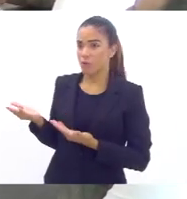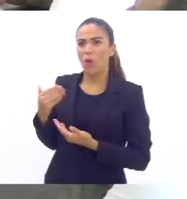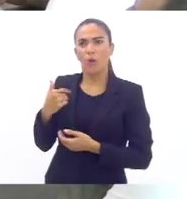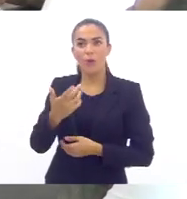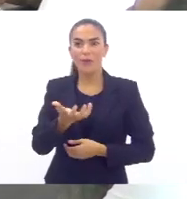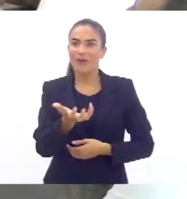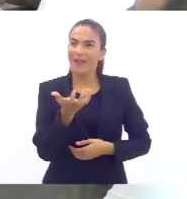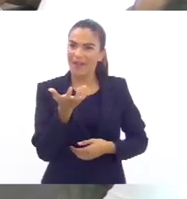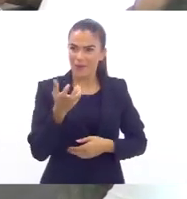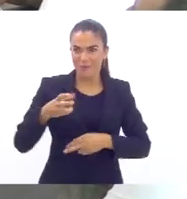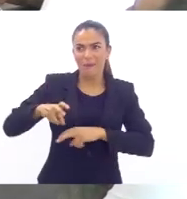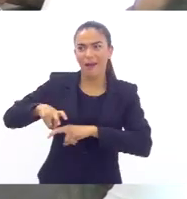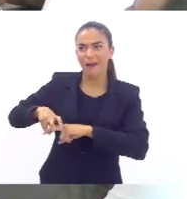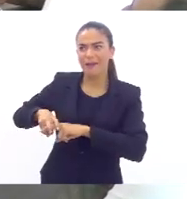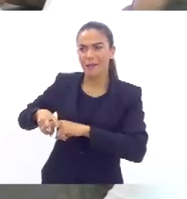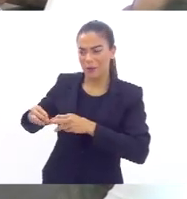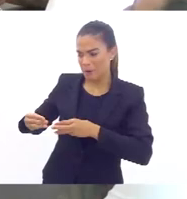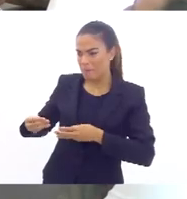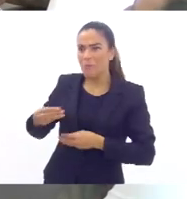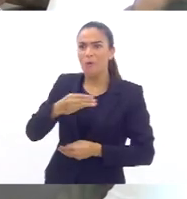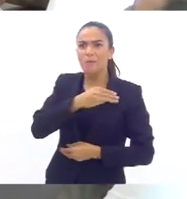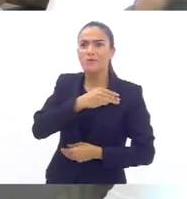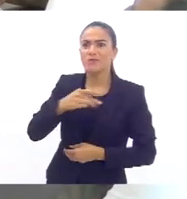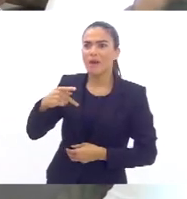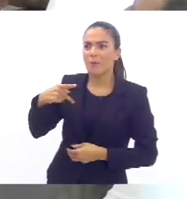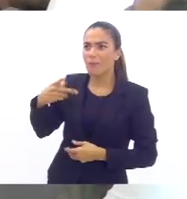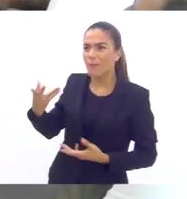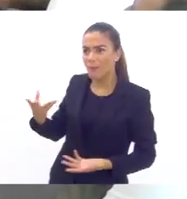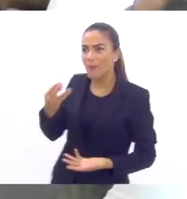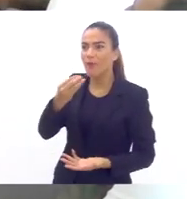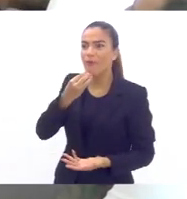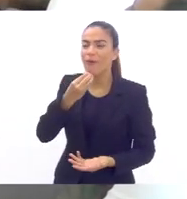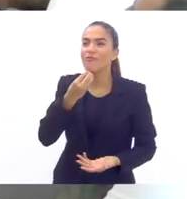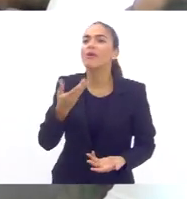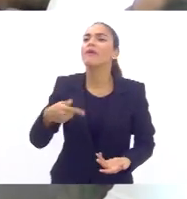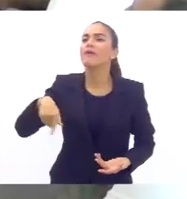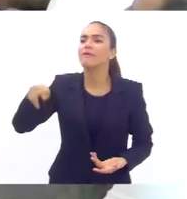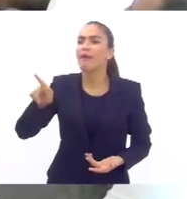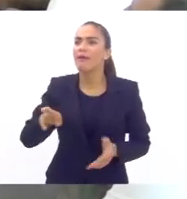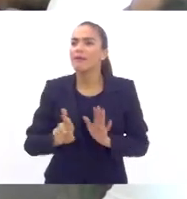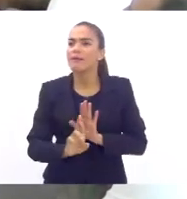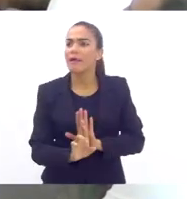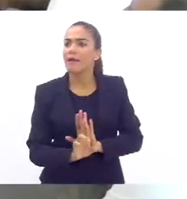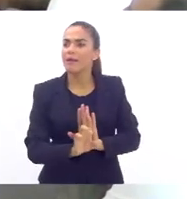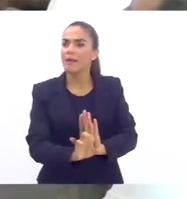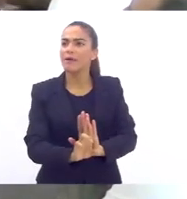uma cadeira para o Ministério Público Quem é que tá representando aqui o